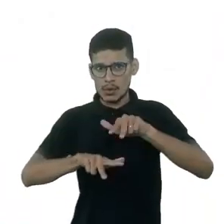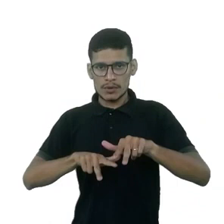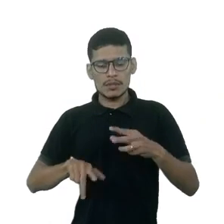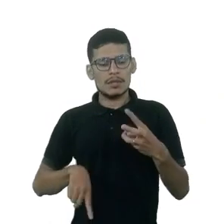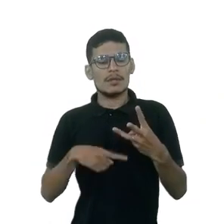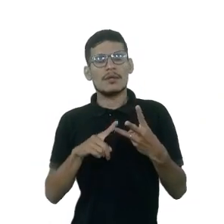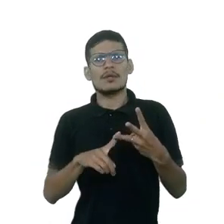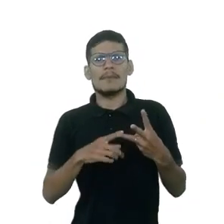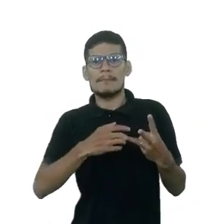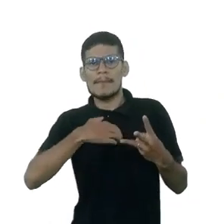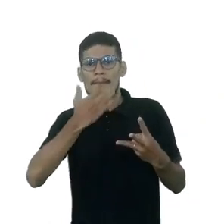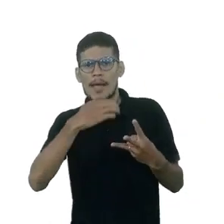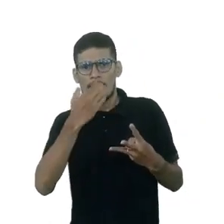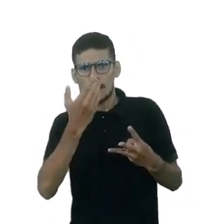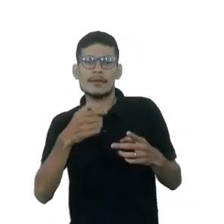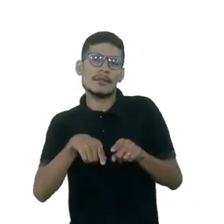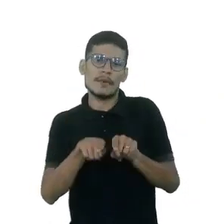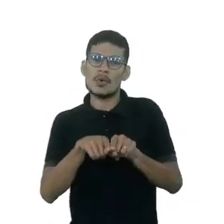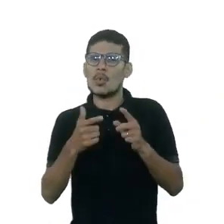e dentre outros.